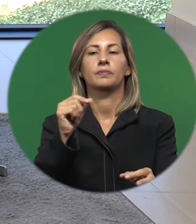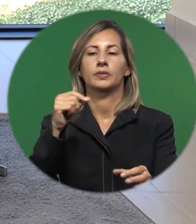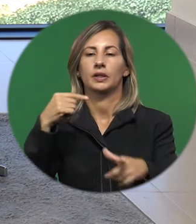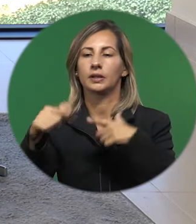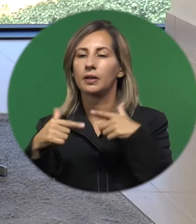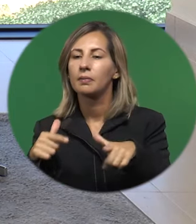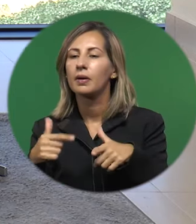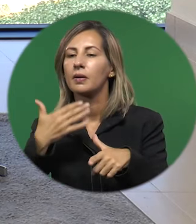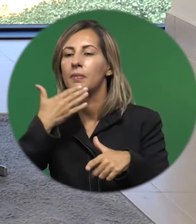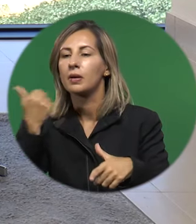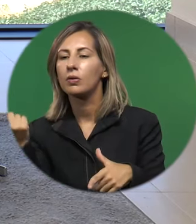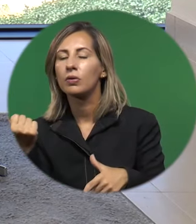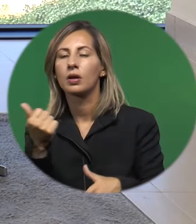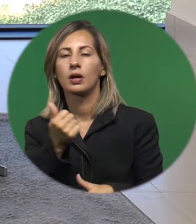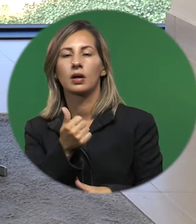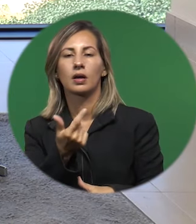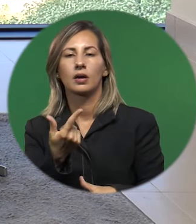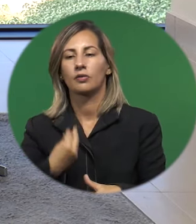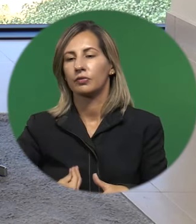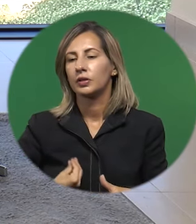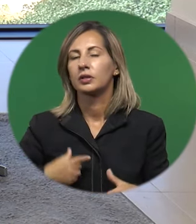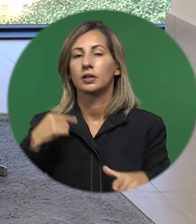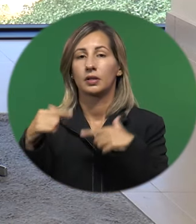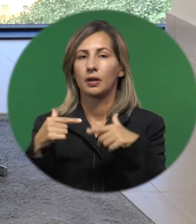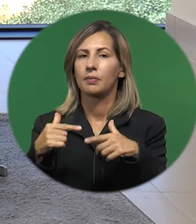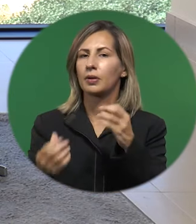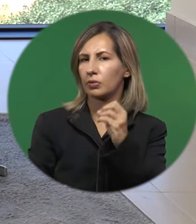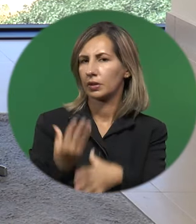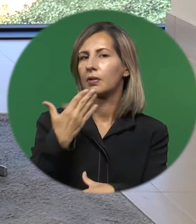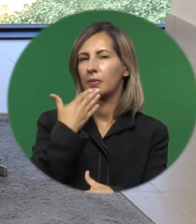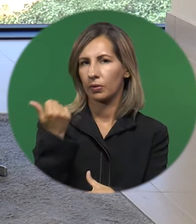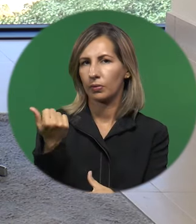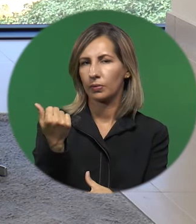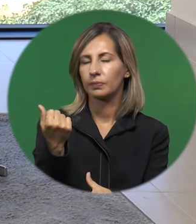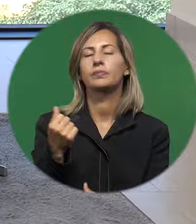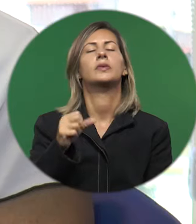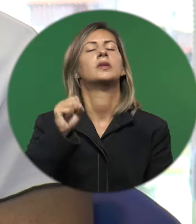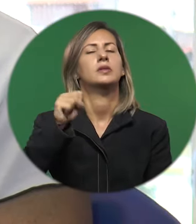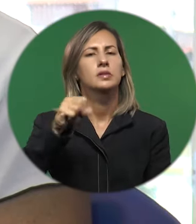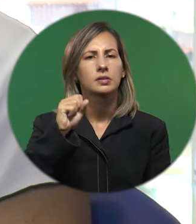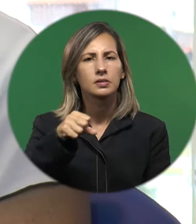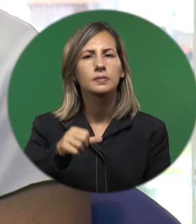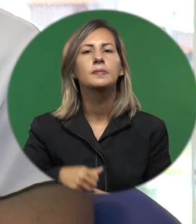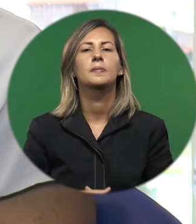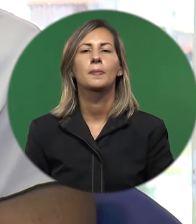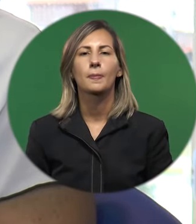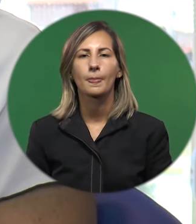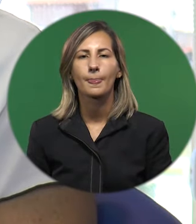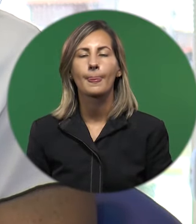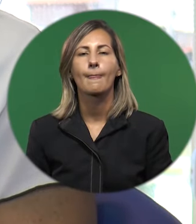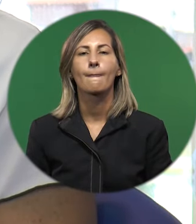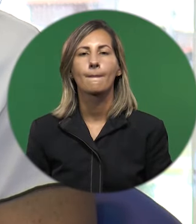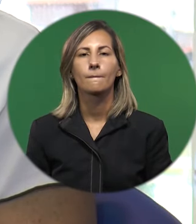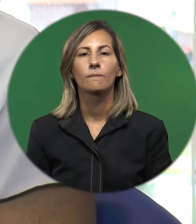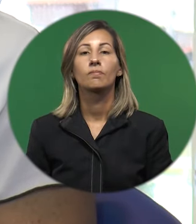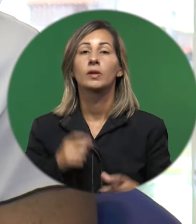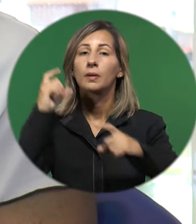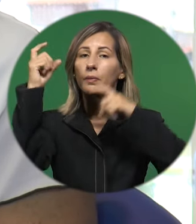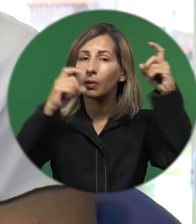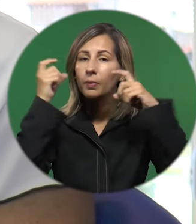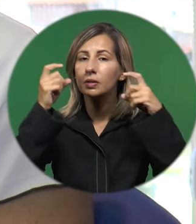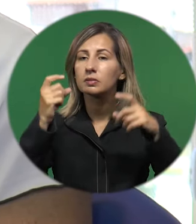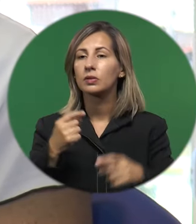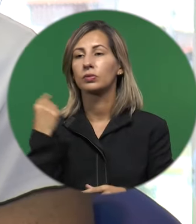que tem uma melhor qualidade de vida no trabalho, ele produz melhor? Com certeza. Né? É uma